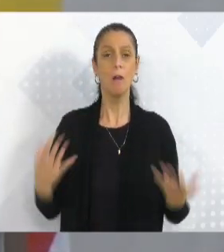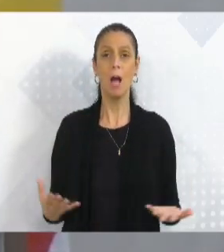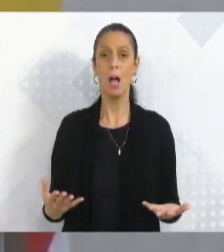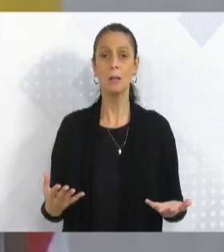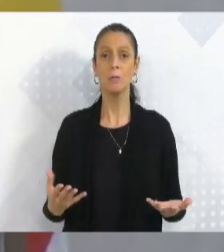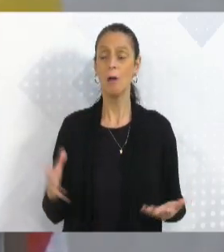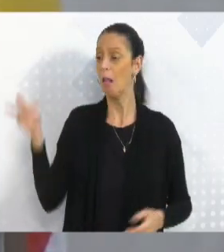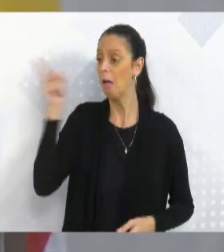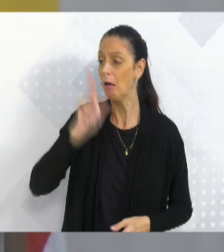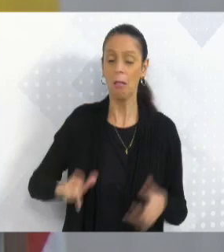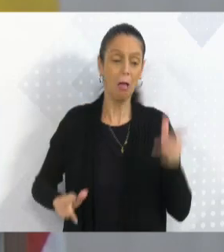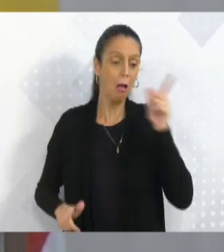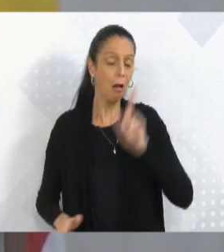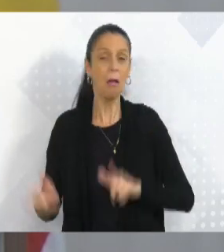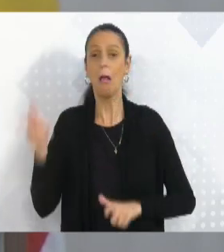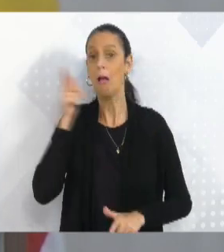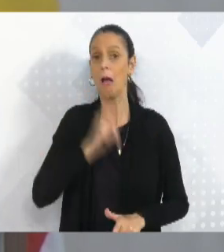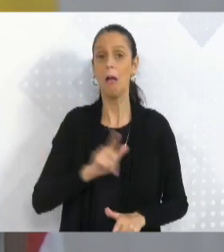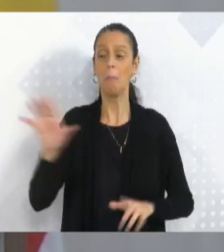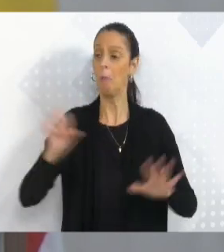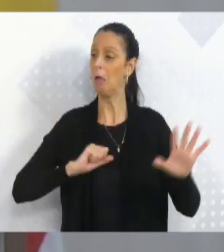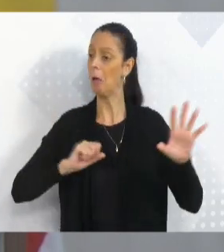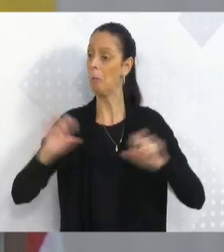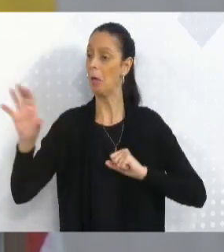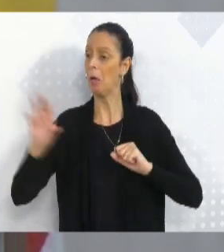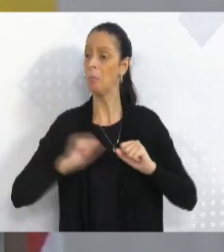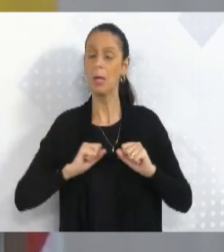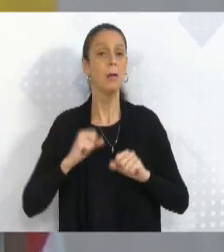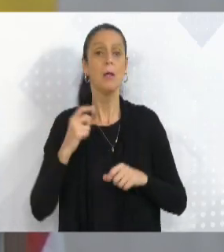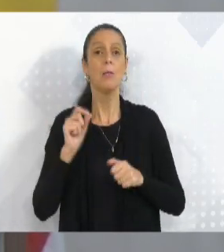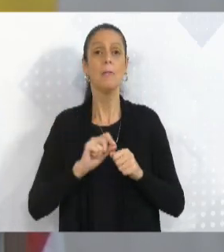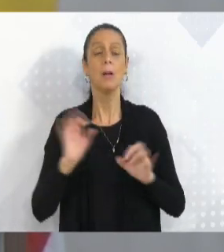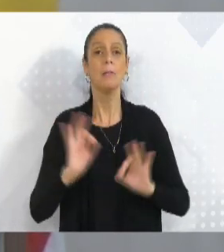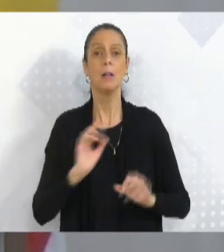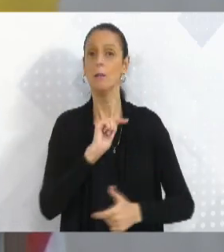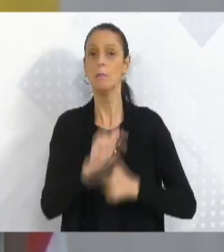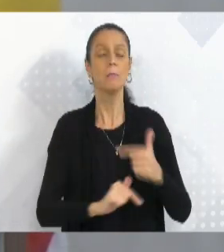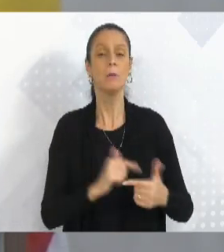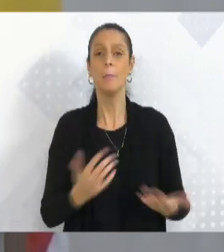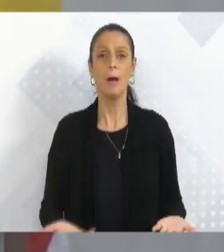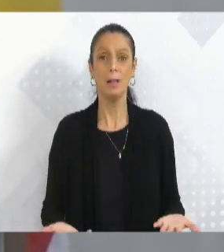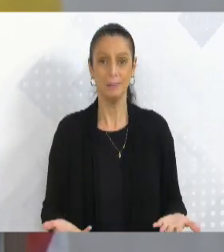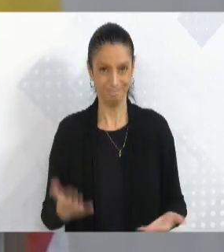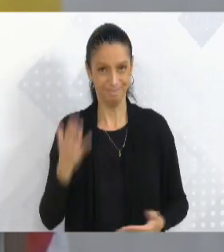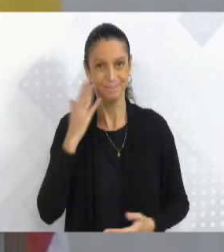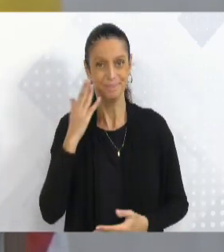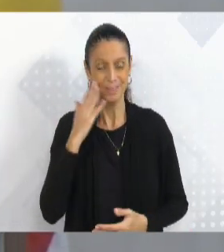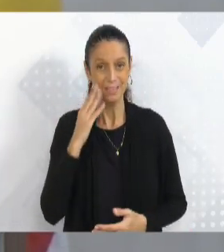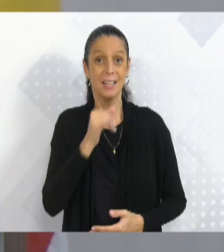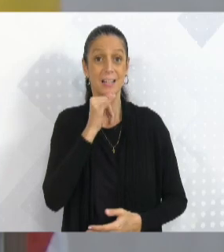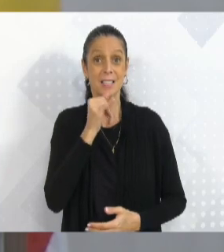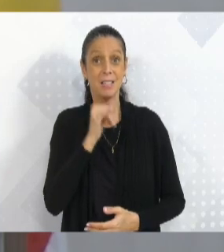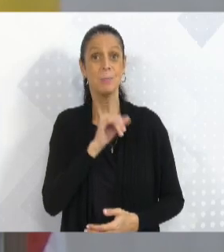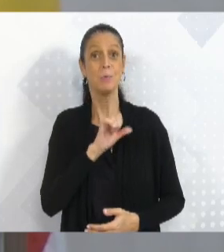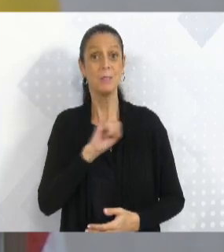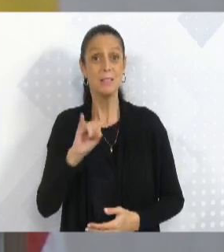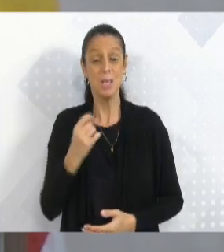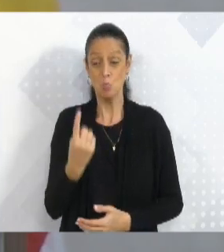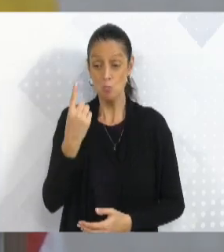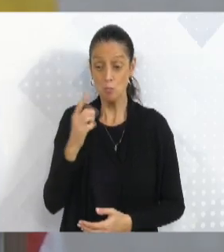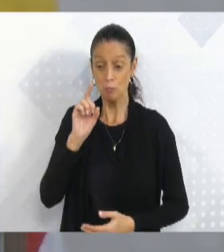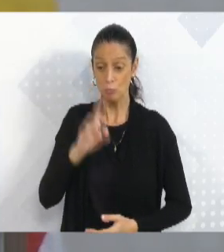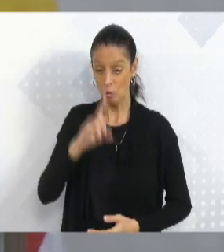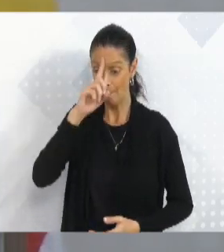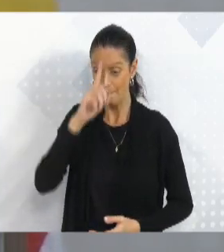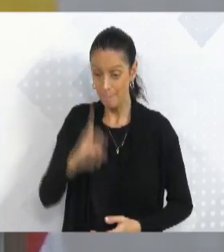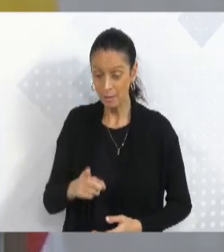é o melhor ensinamento e fundamento de uma política onde se manda só um e todos acabam obedecendo E aí